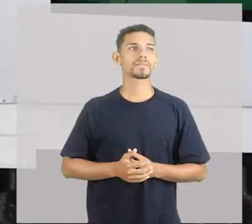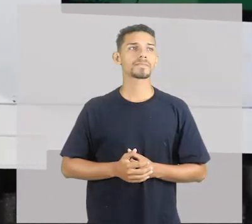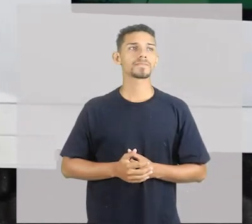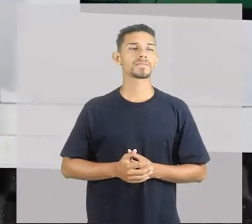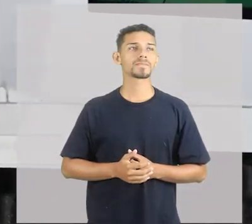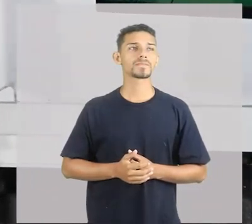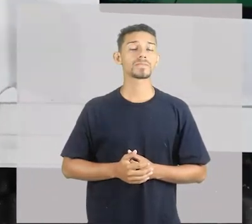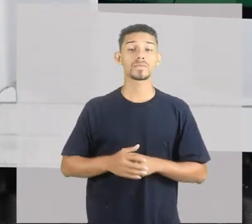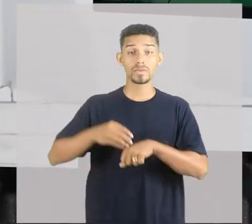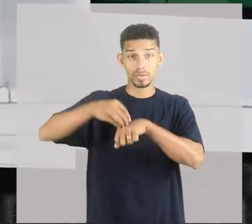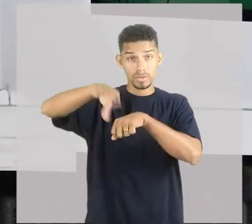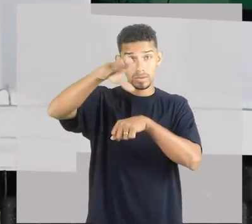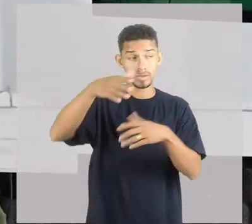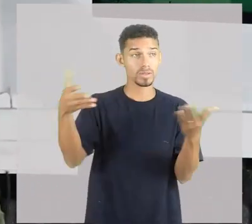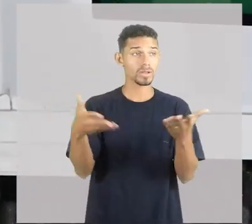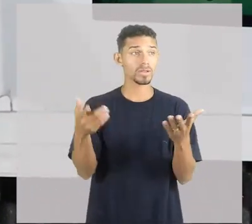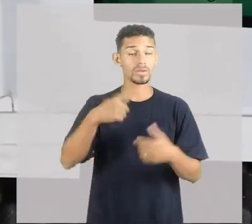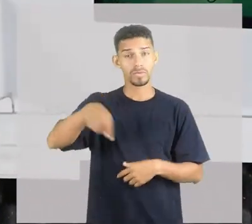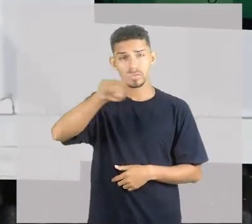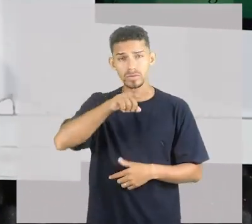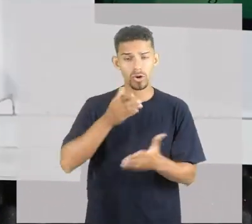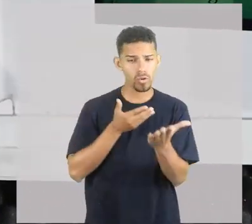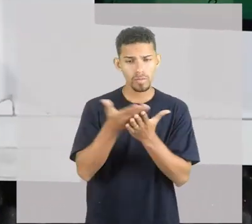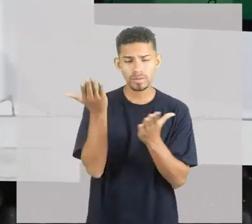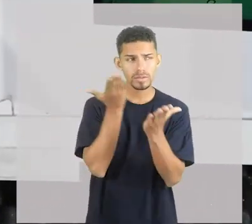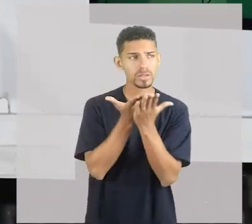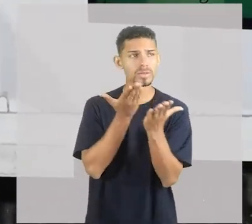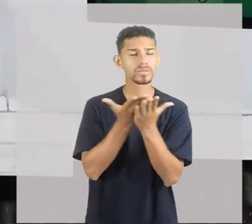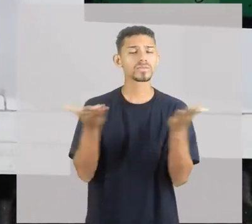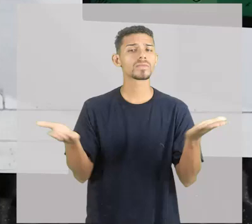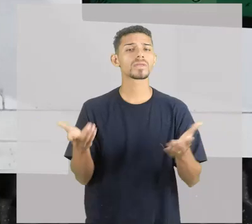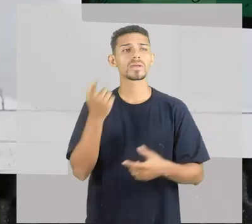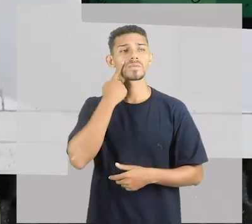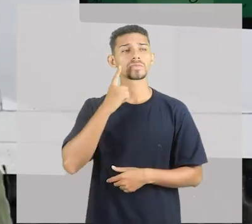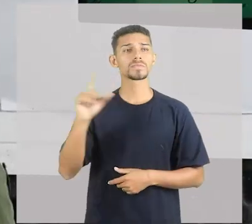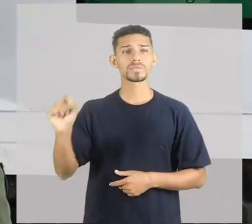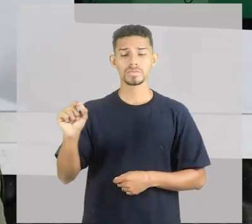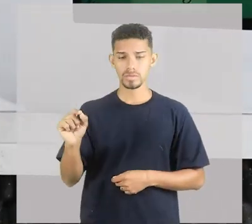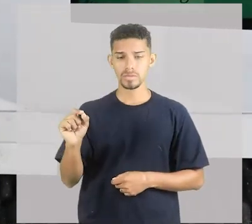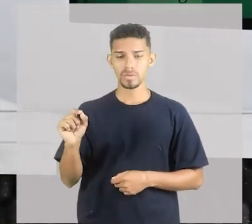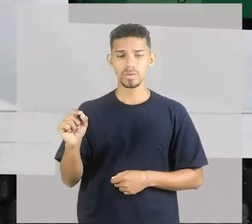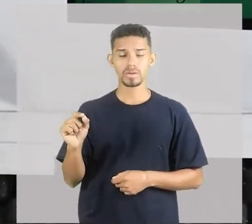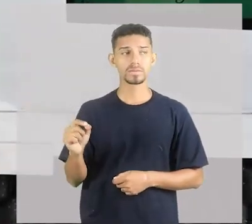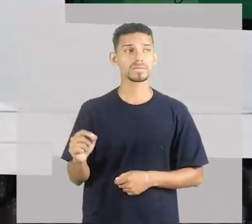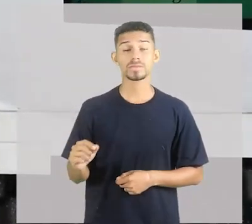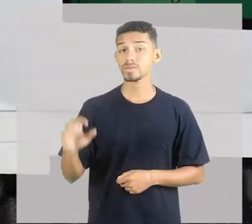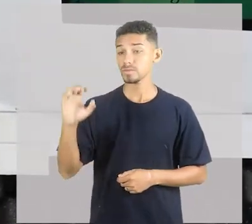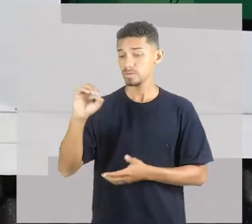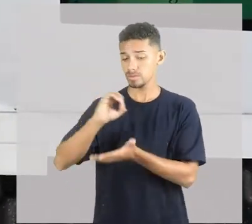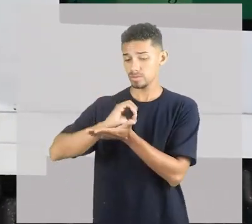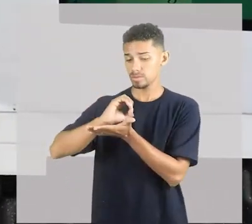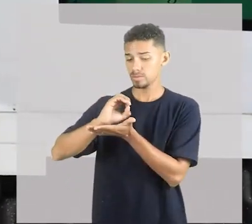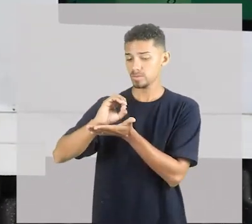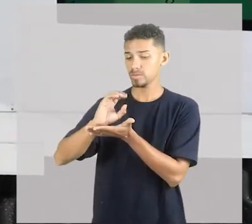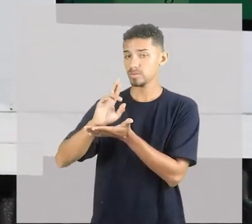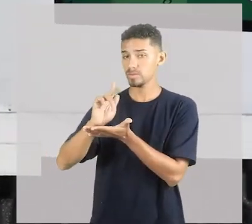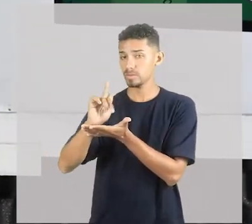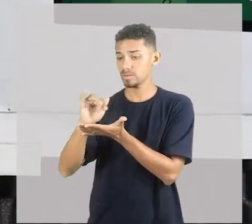Olha, vou logo lhe dar uma dica aqui para você que está começando essa parte de orgânica. Vamos para a sexta,